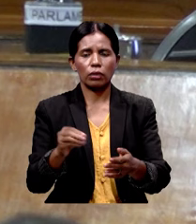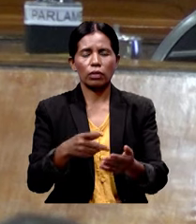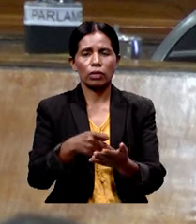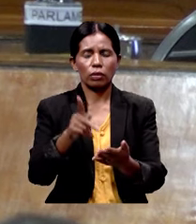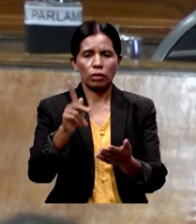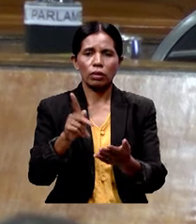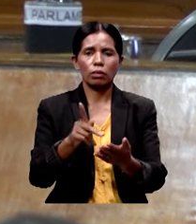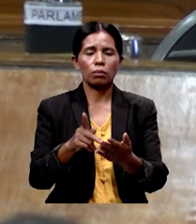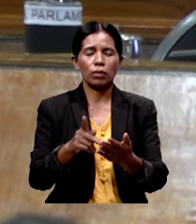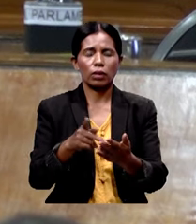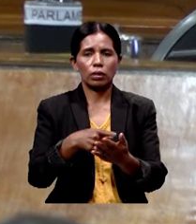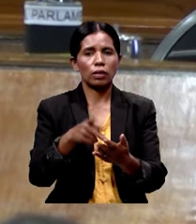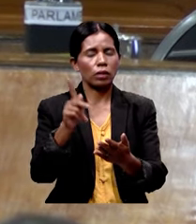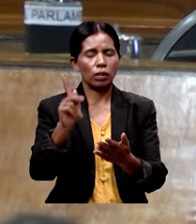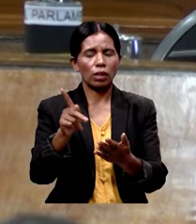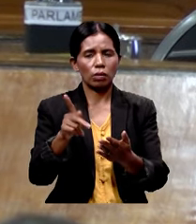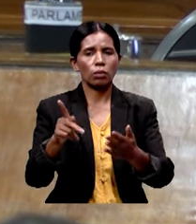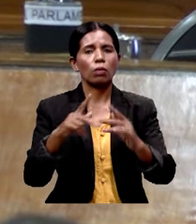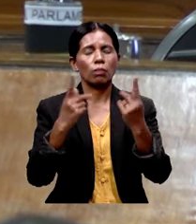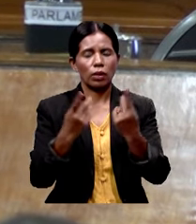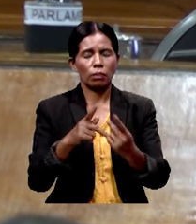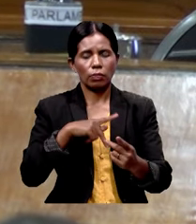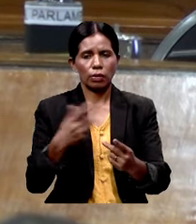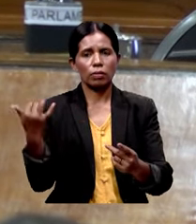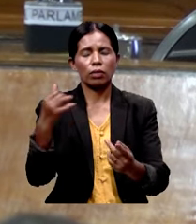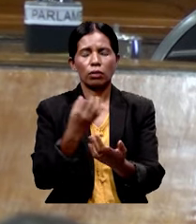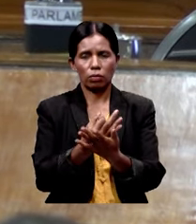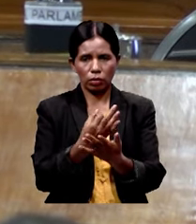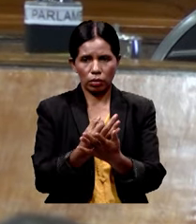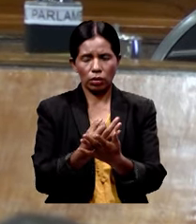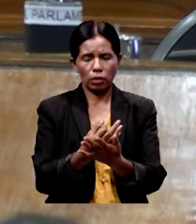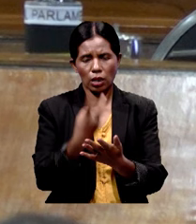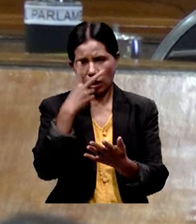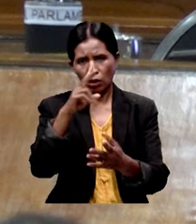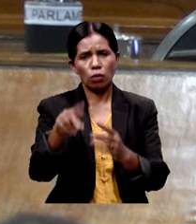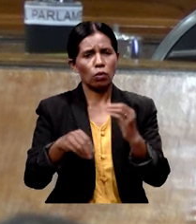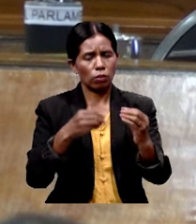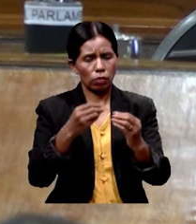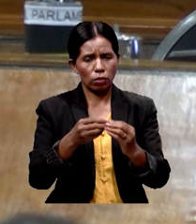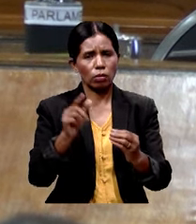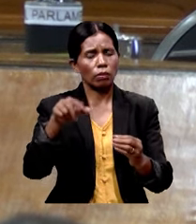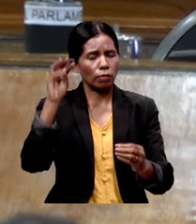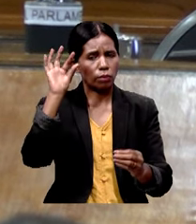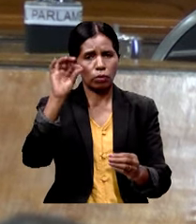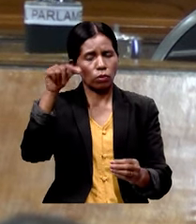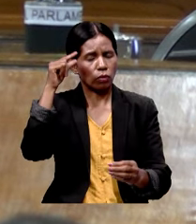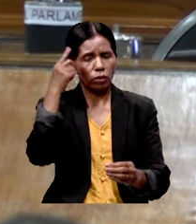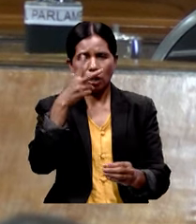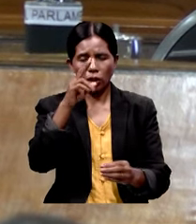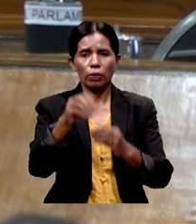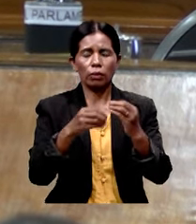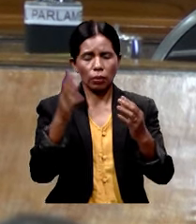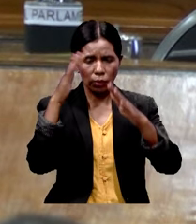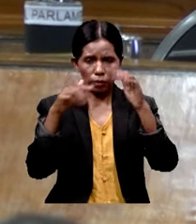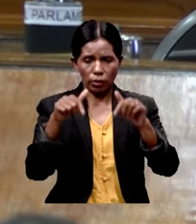Hofolen caro. Hare bot Sernegoto, maca nono governo, li os ministros tutela Sira, hare situação ainda.